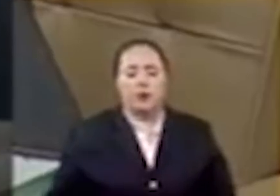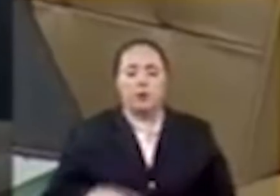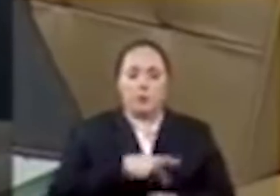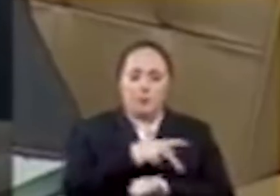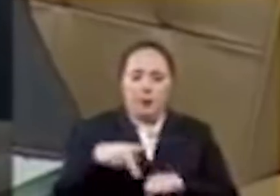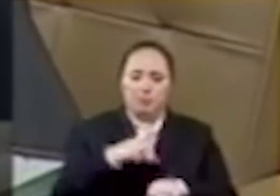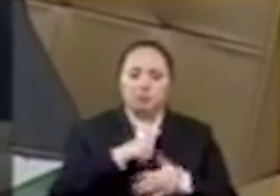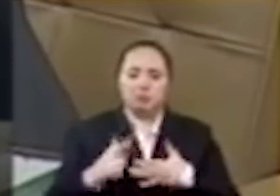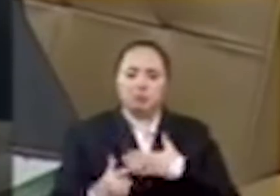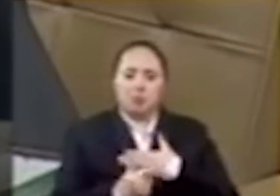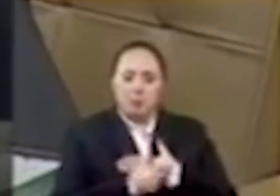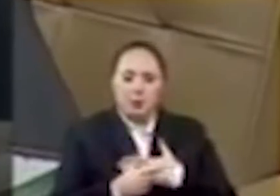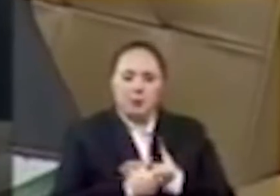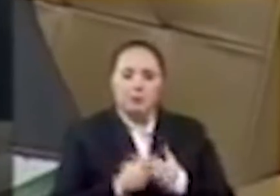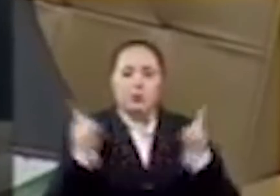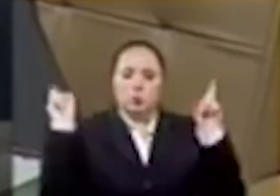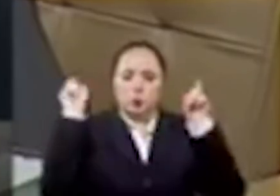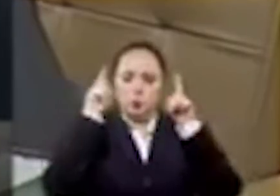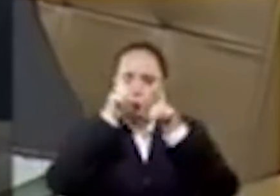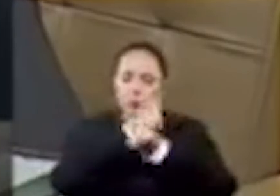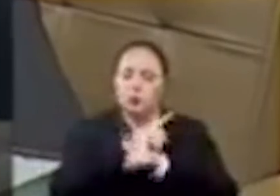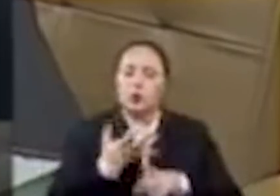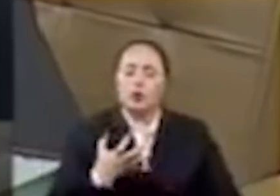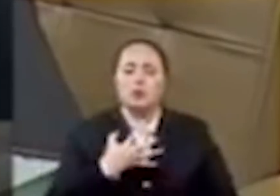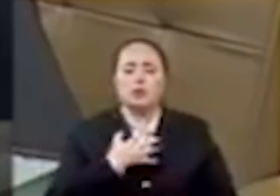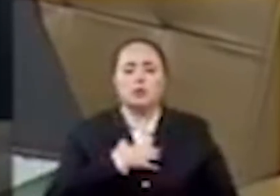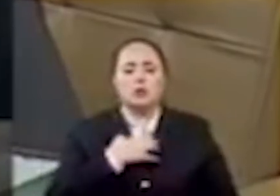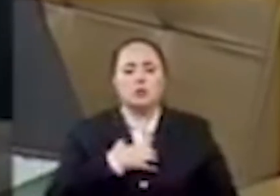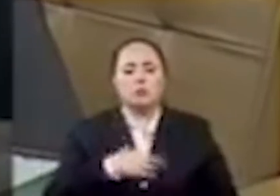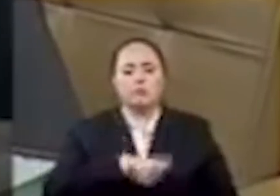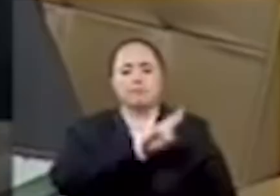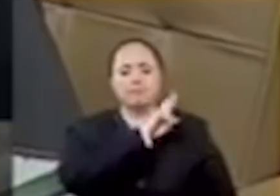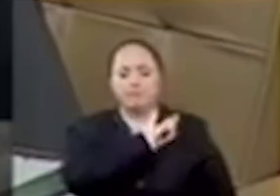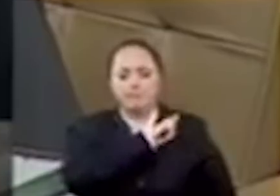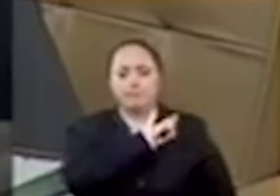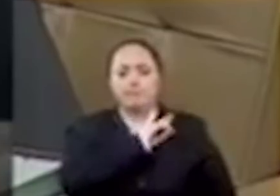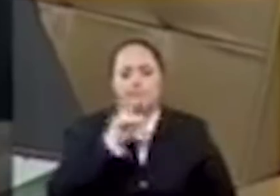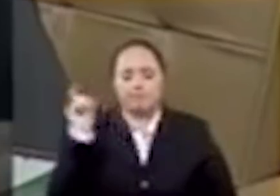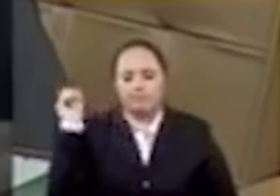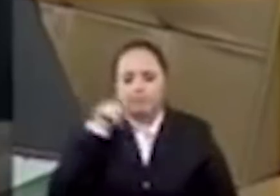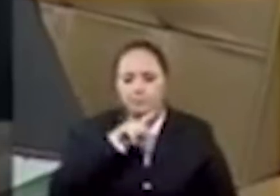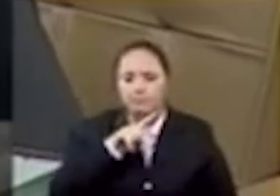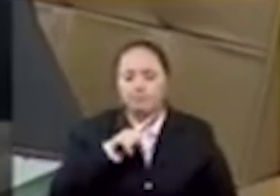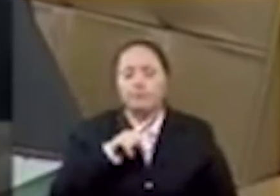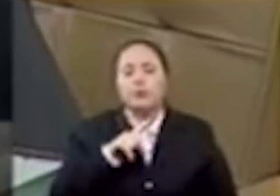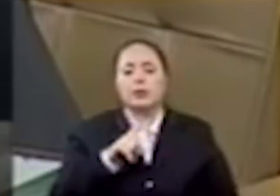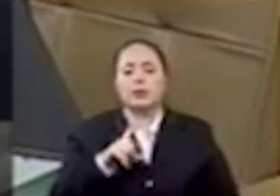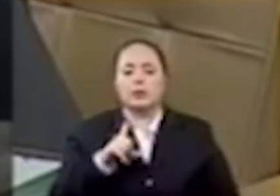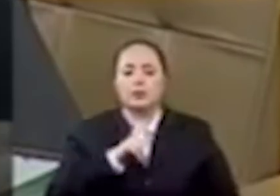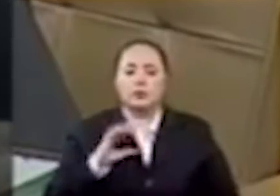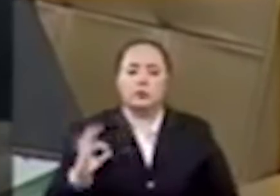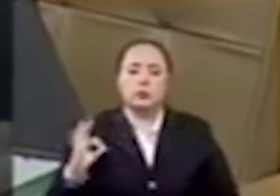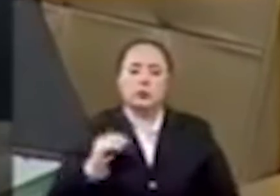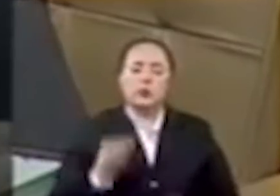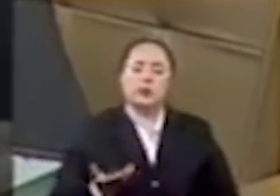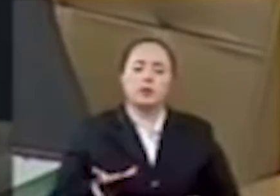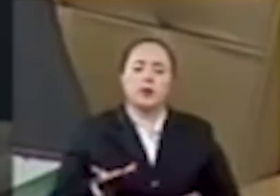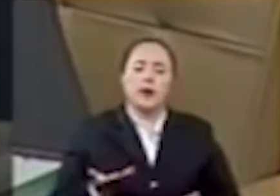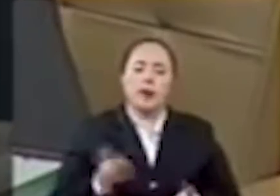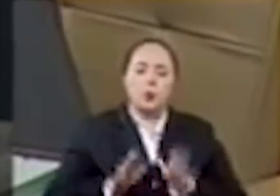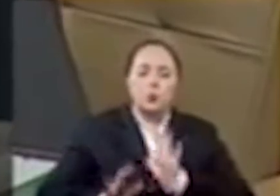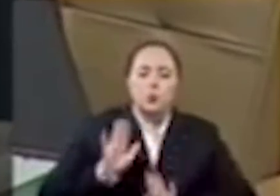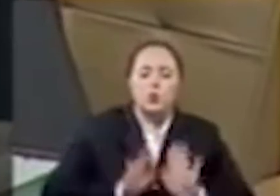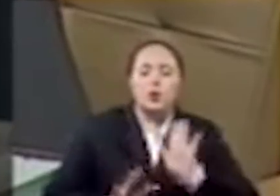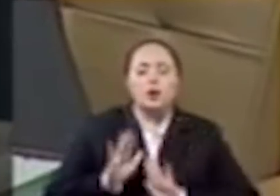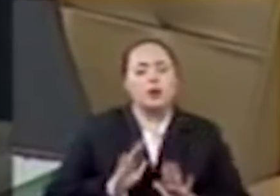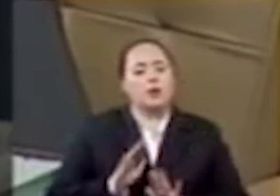função melindrosíssima, com o sentimento de uma grande responsabilidade, cercando-se de todas as cautelas para não